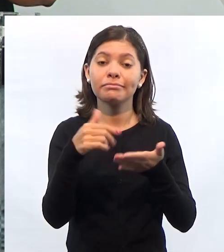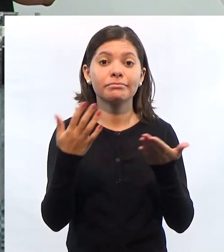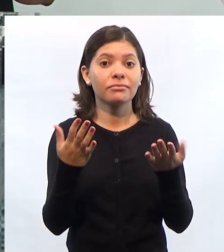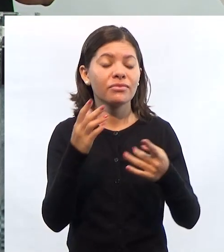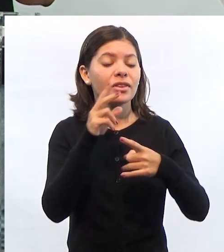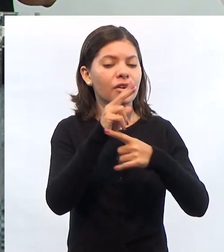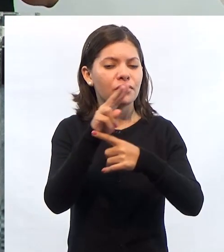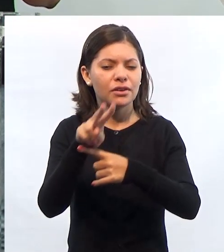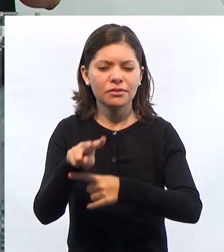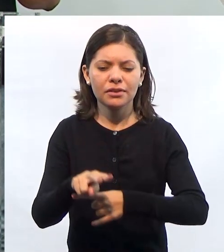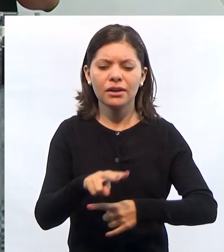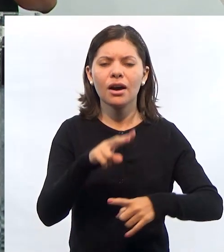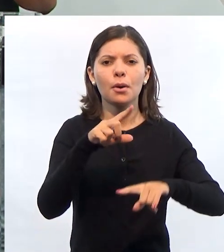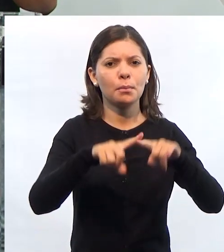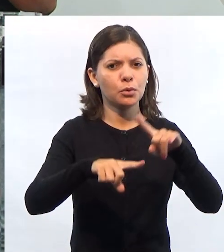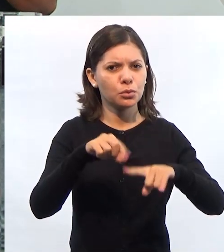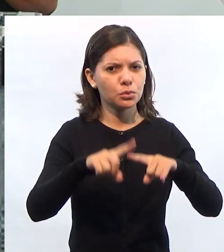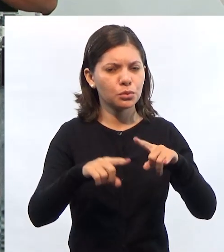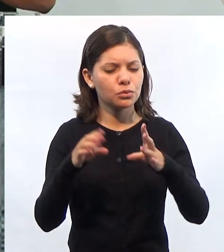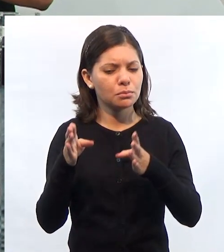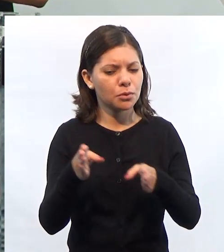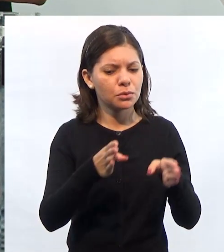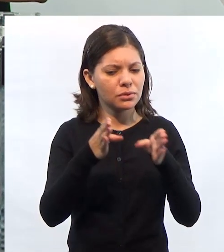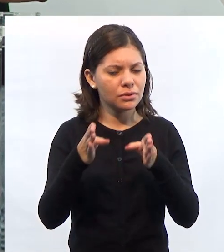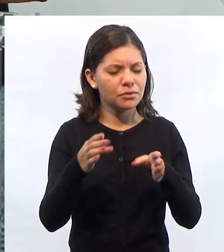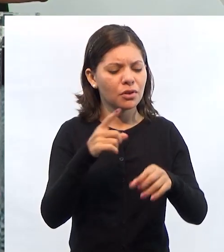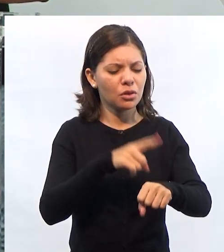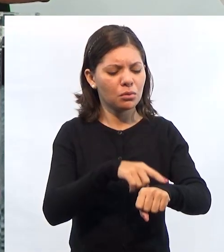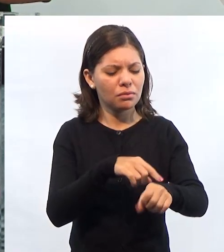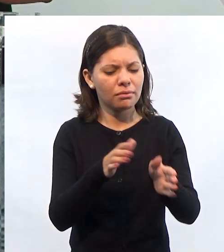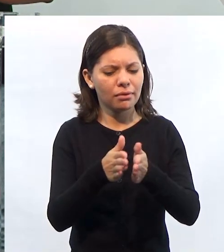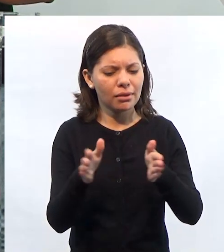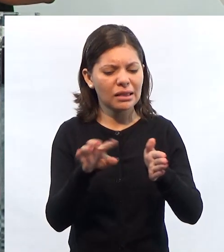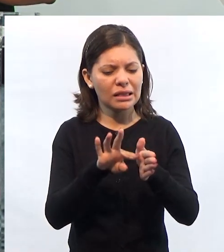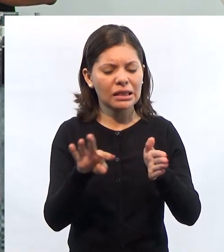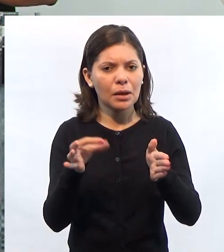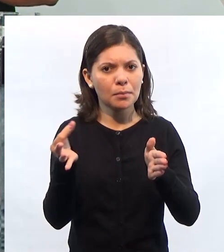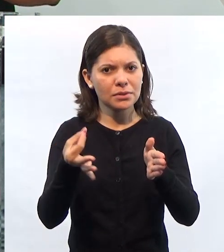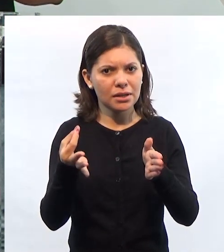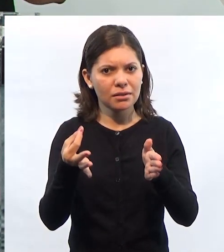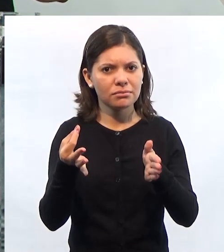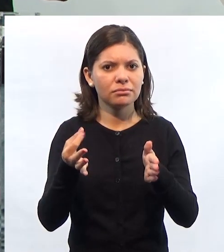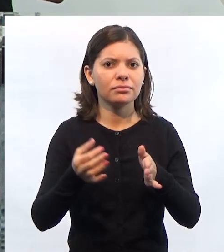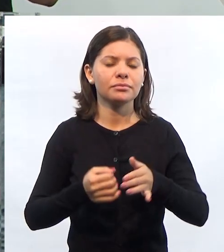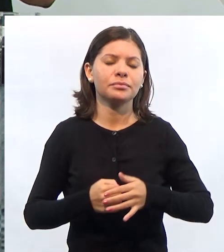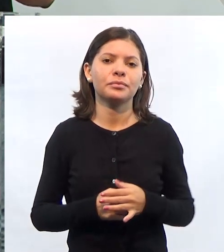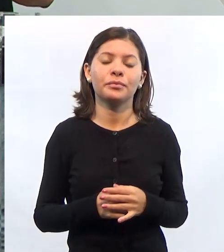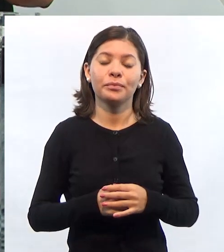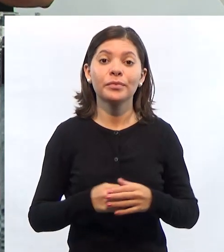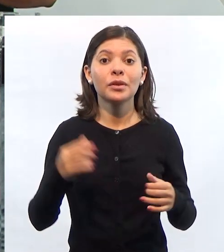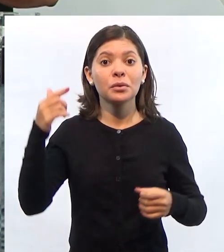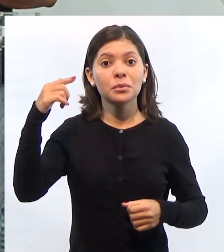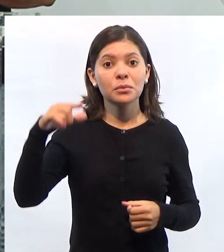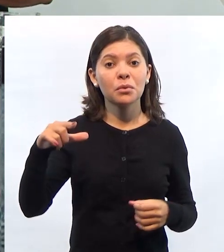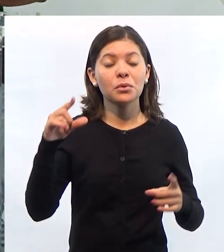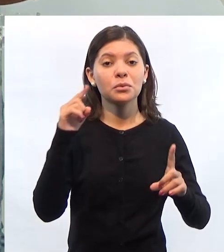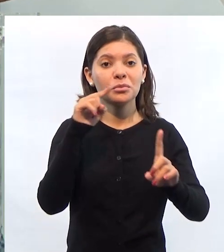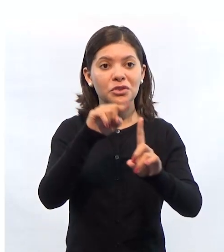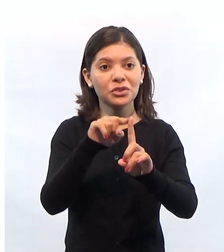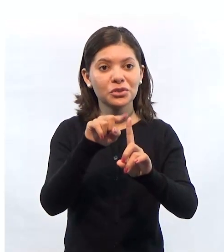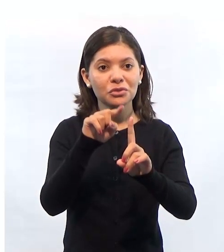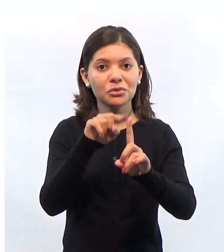para verificar os produtos estão sendo produzidos no tempo necessário a outro objetivo